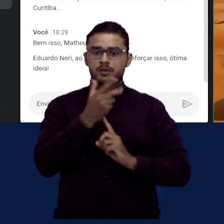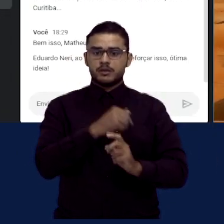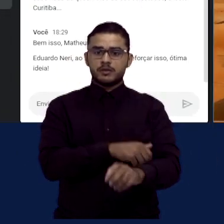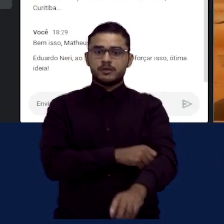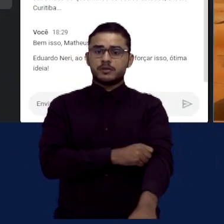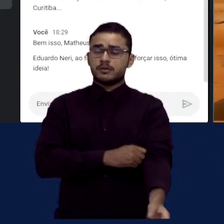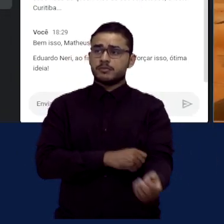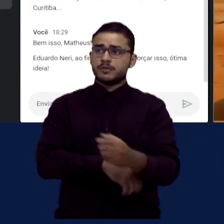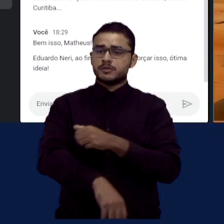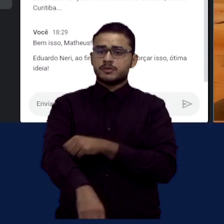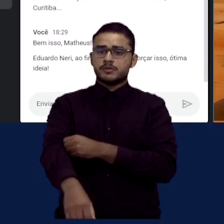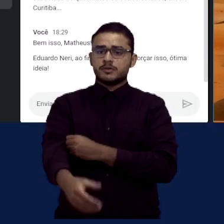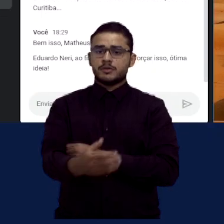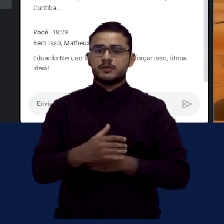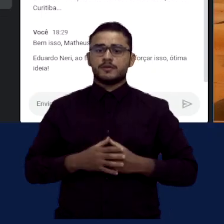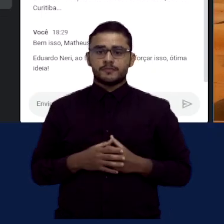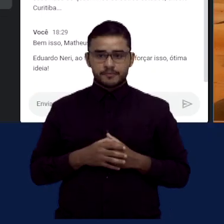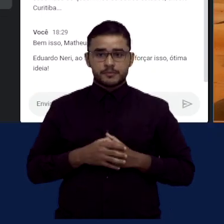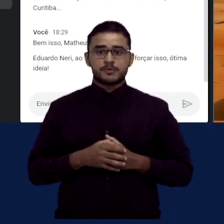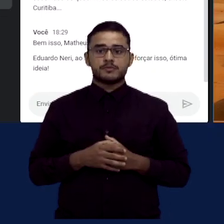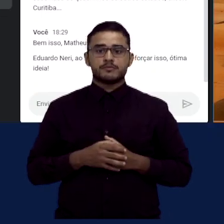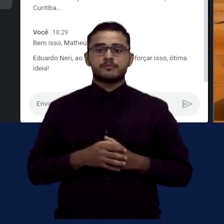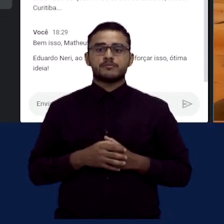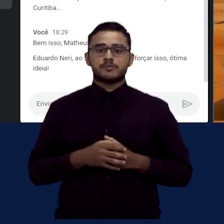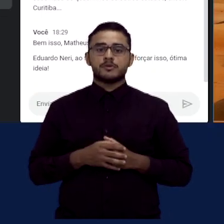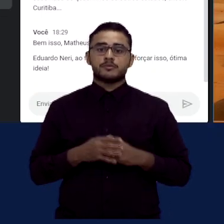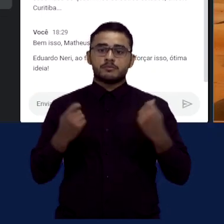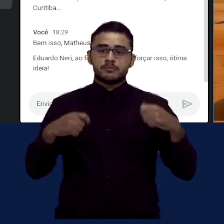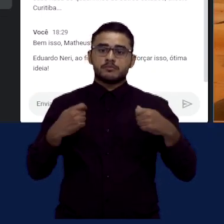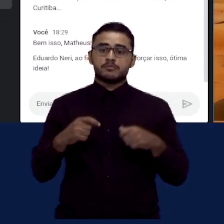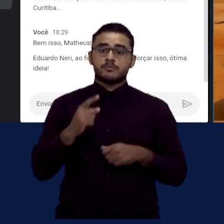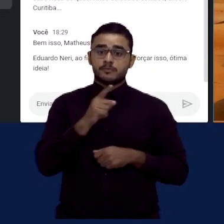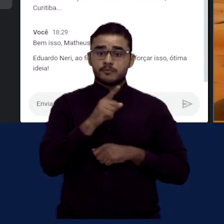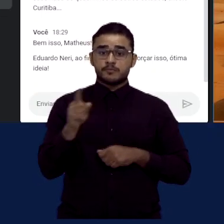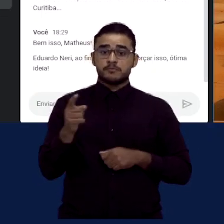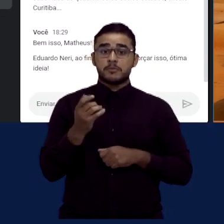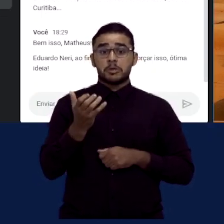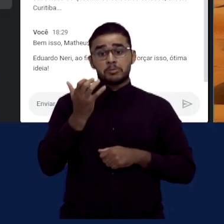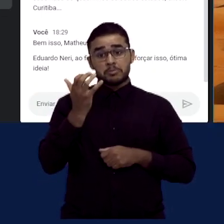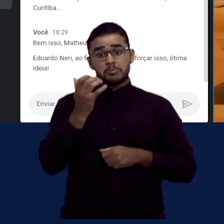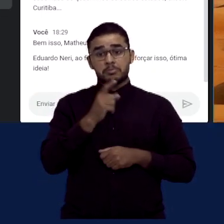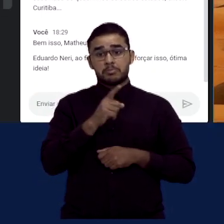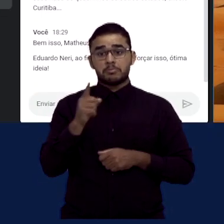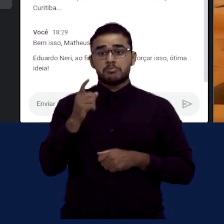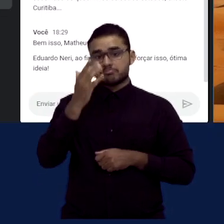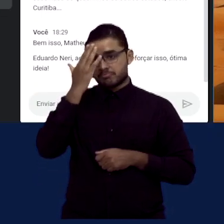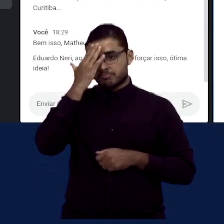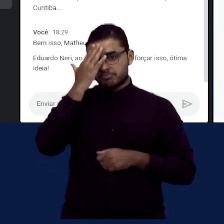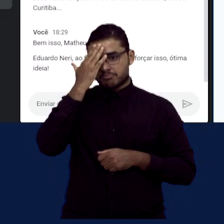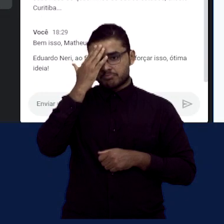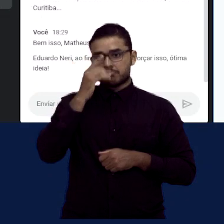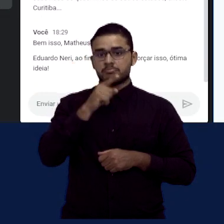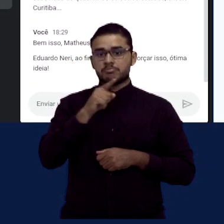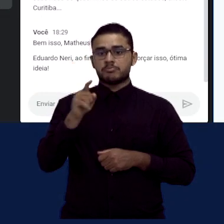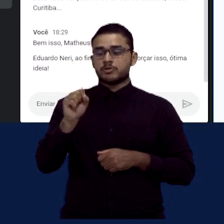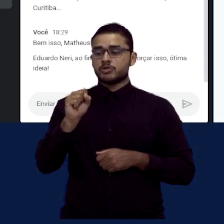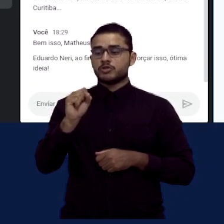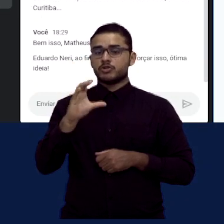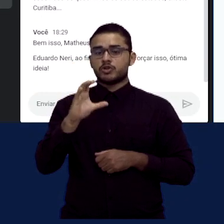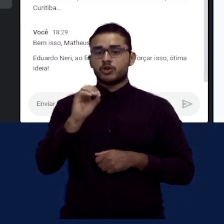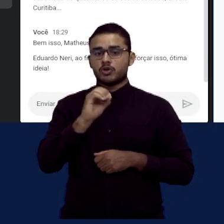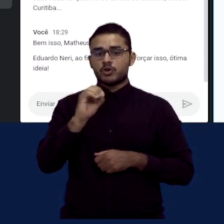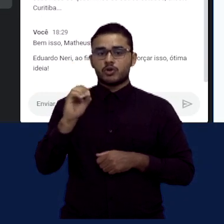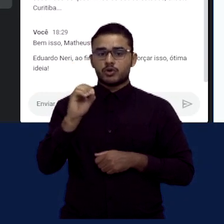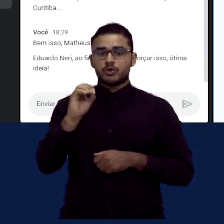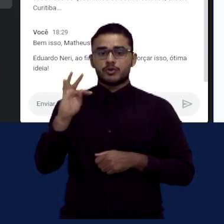acho fantástico. Eu acho que qualquer um que em algum momento queira trabalhar com arte, vale a pena ver esse livro do Scott McCloud,